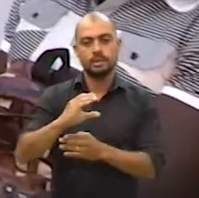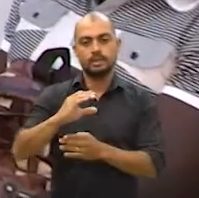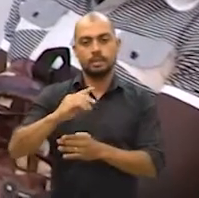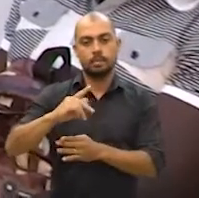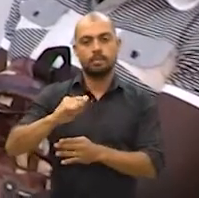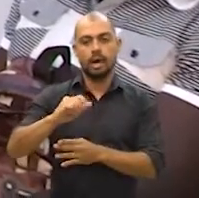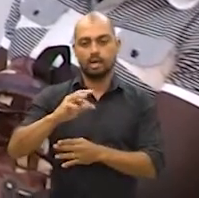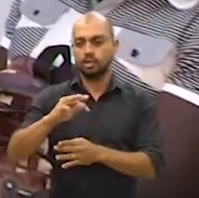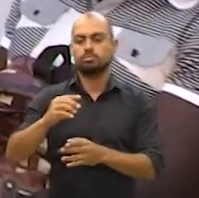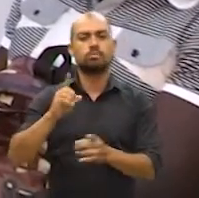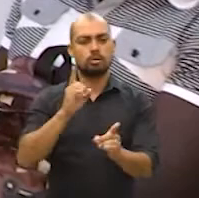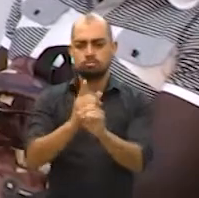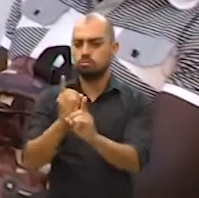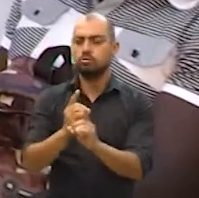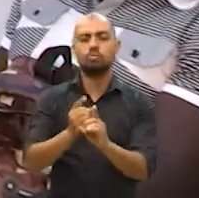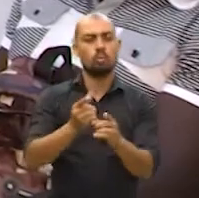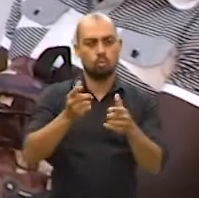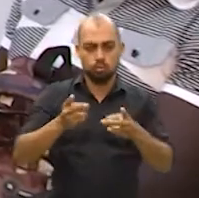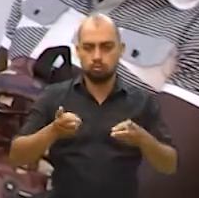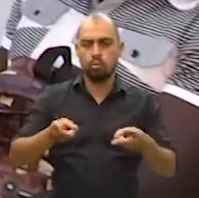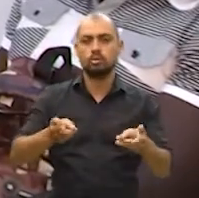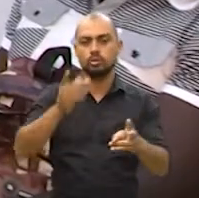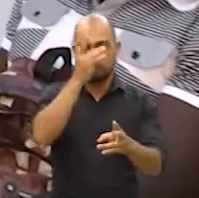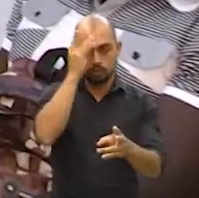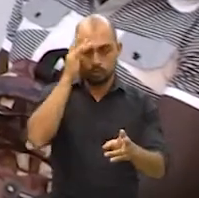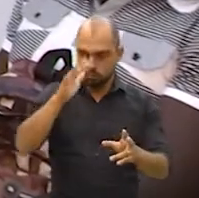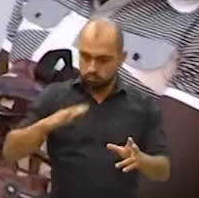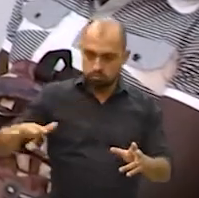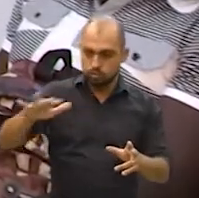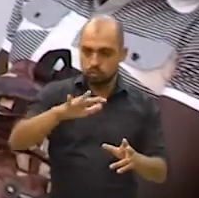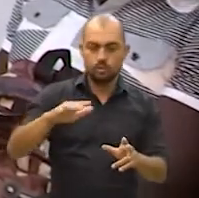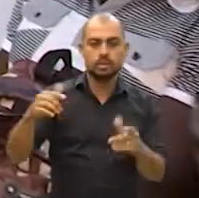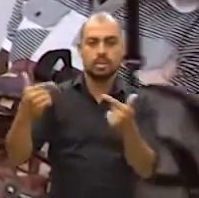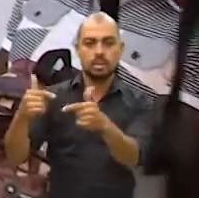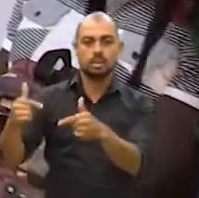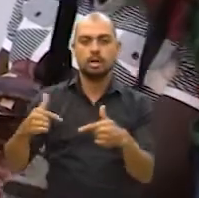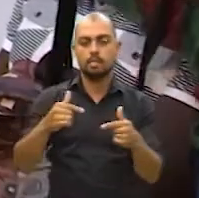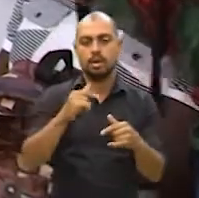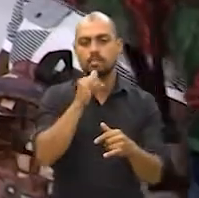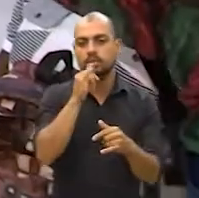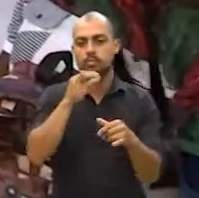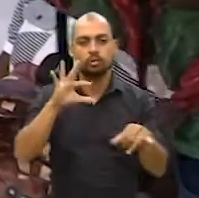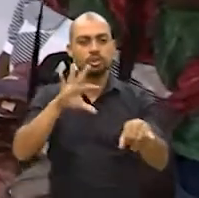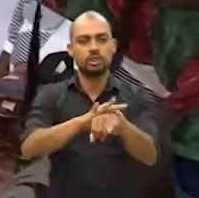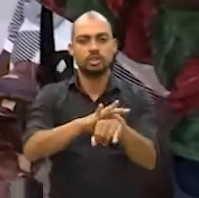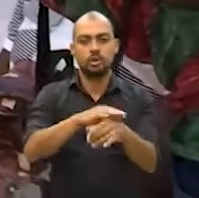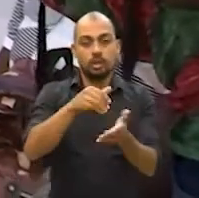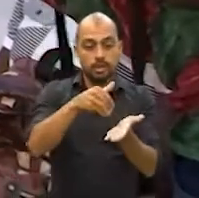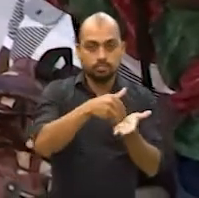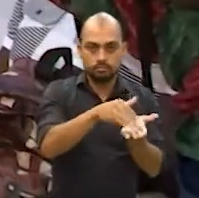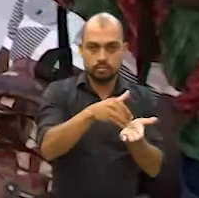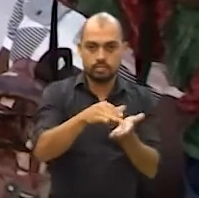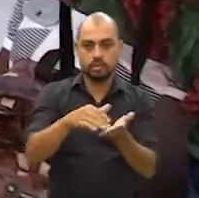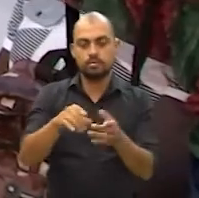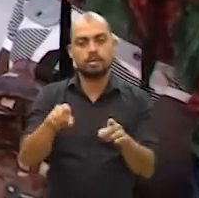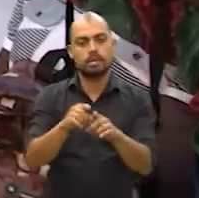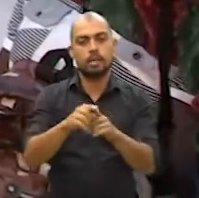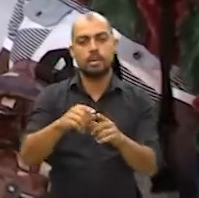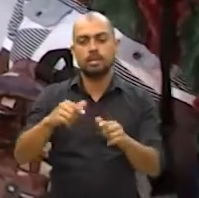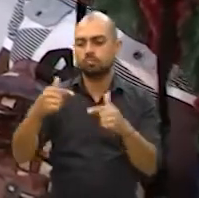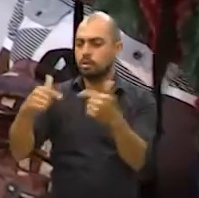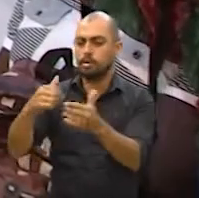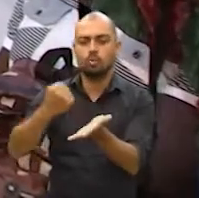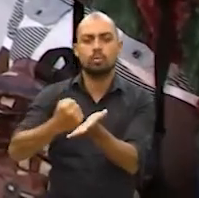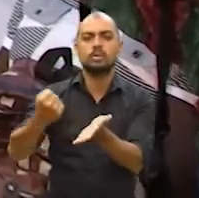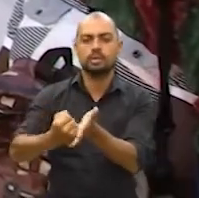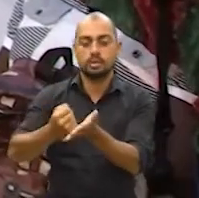CEPAT vem prestando atendimento continuamente aos usuários, né, para os serviços de seguro-desemprego, intermediação de mão de